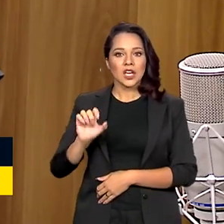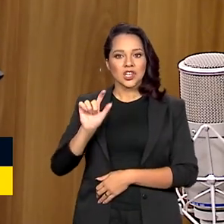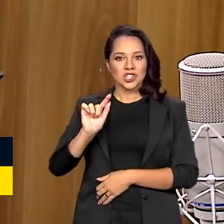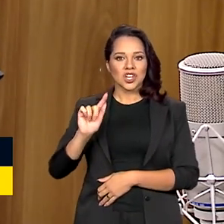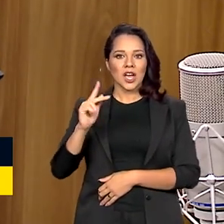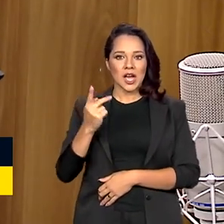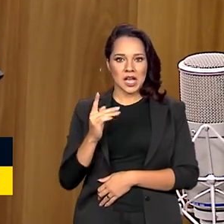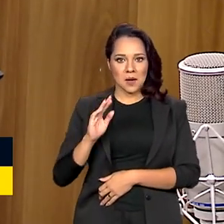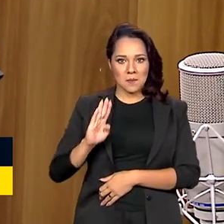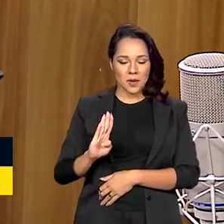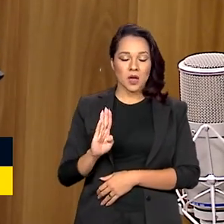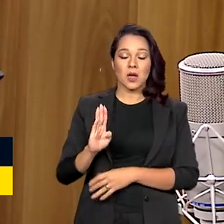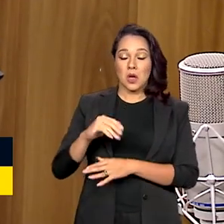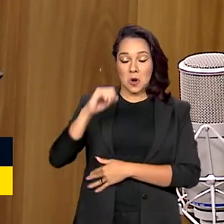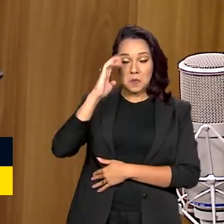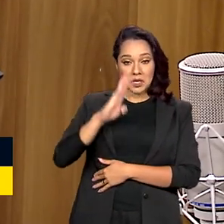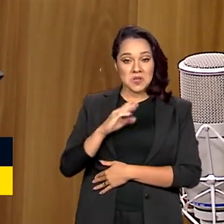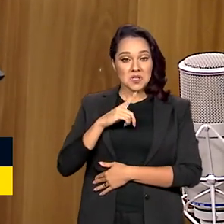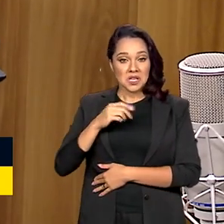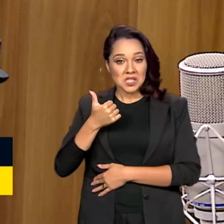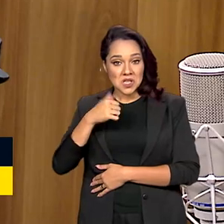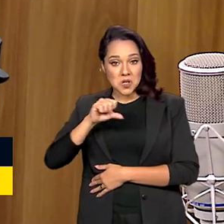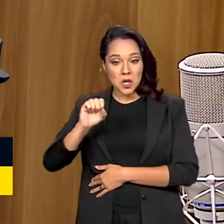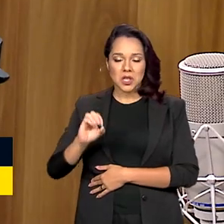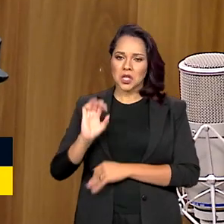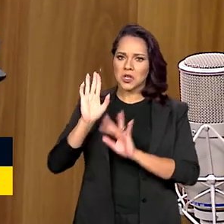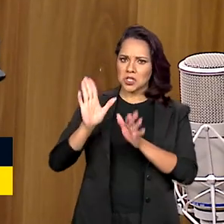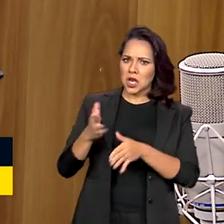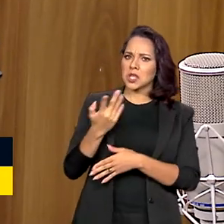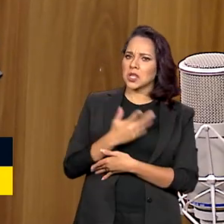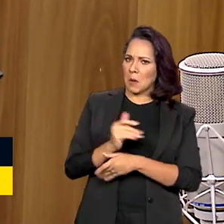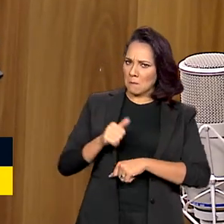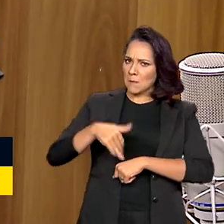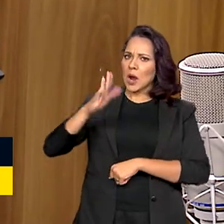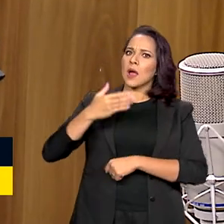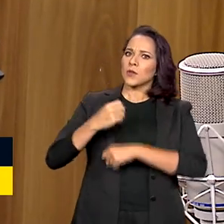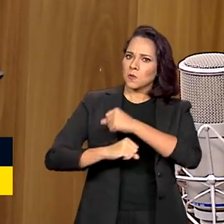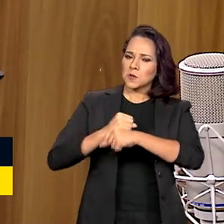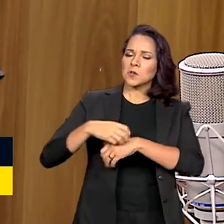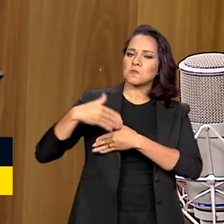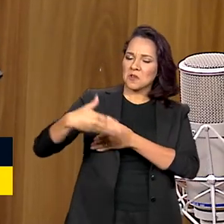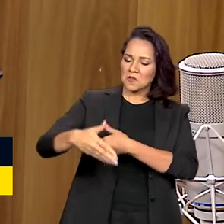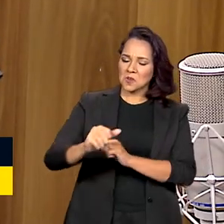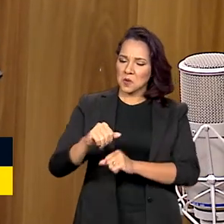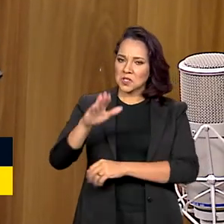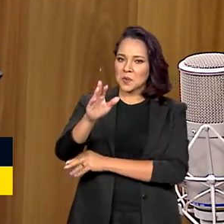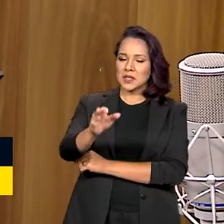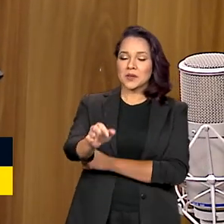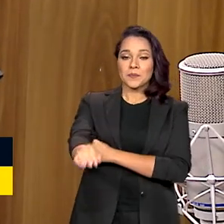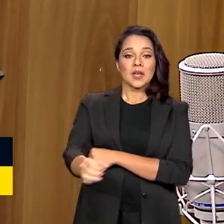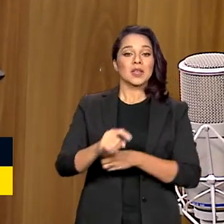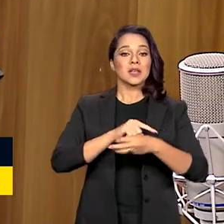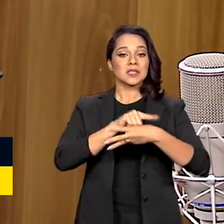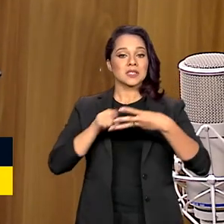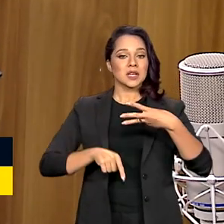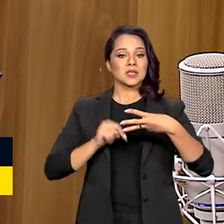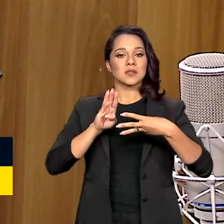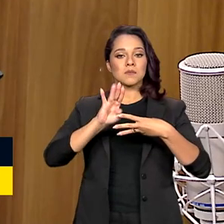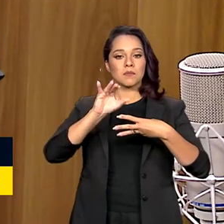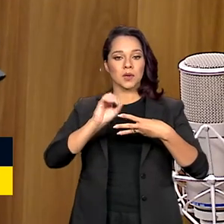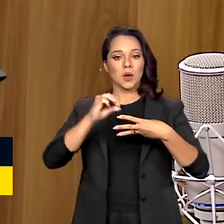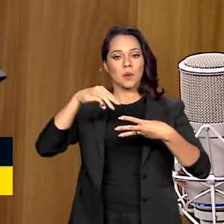produz 180, imagina o tamanho desse potencial que pode ser explorado nos próximos anos, dessas três fontes.